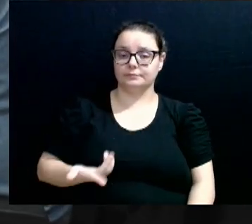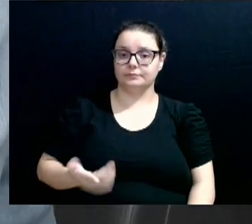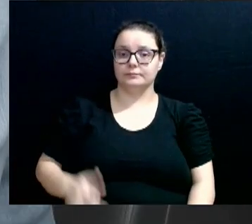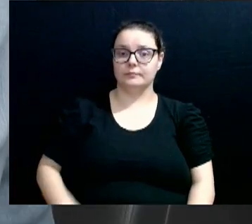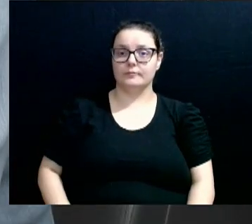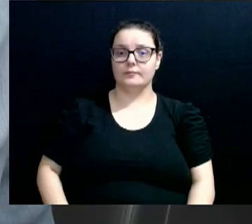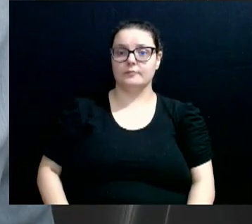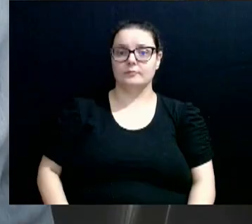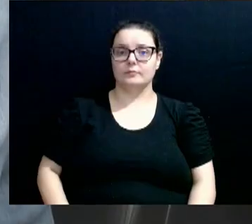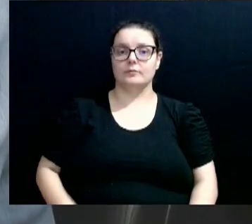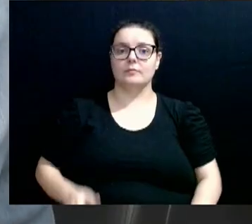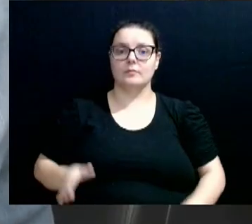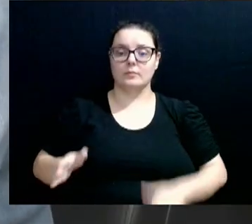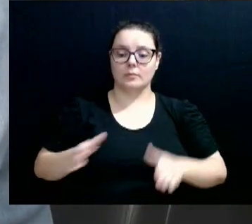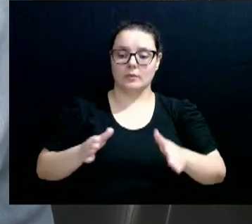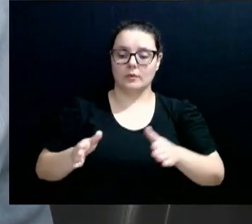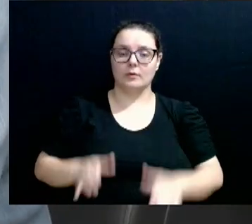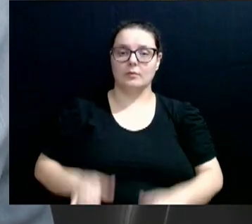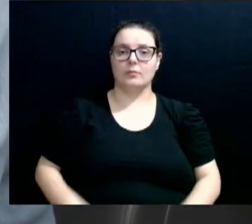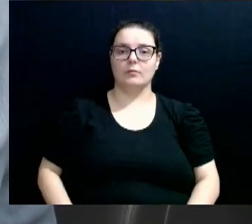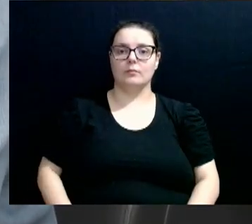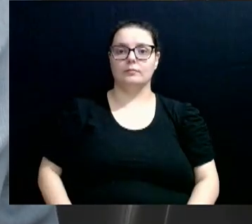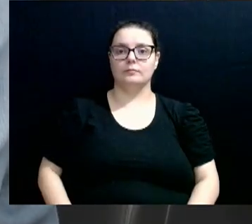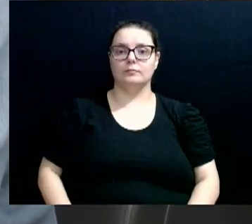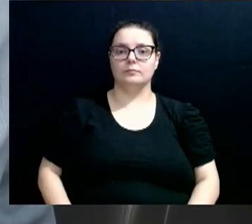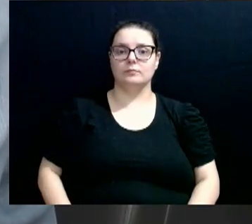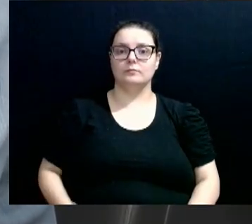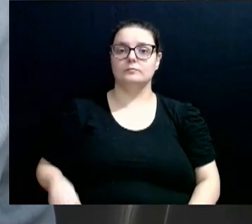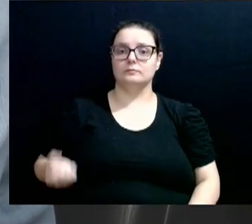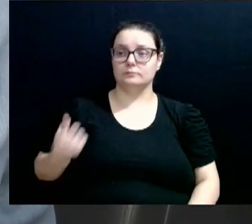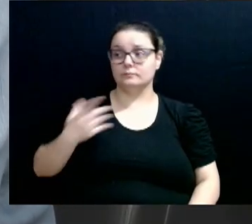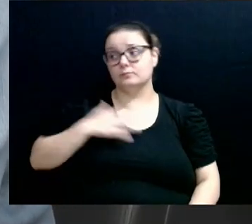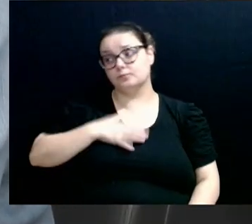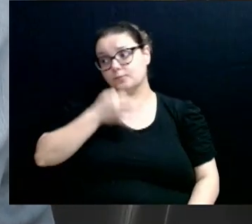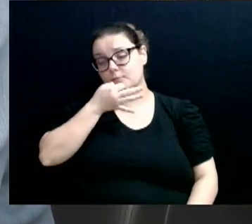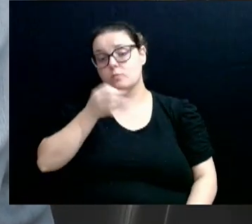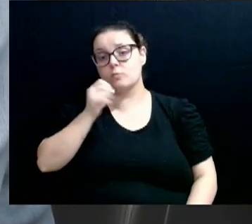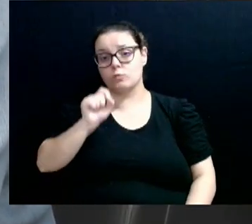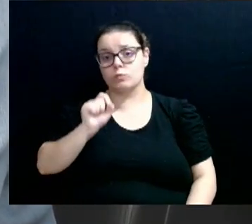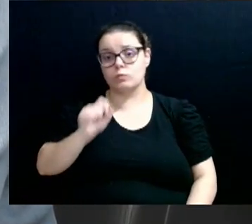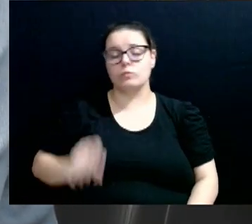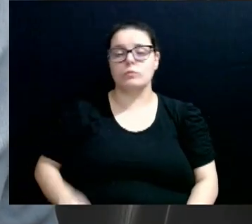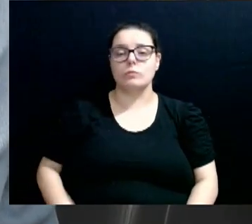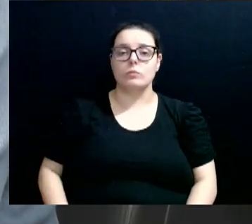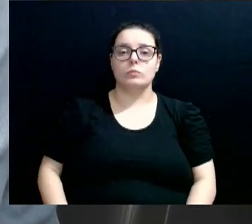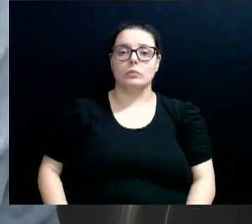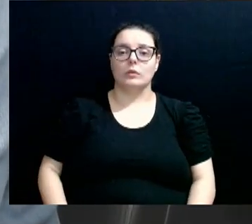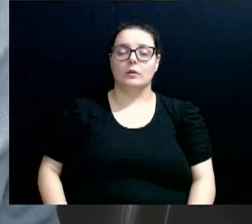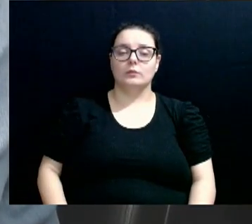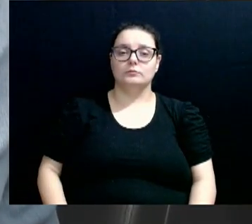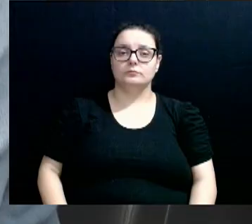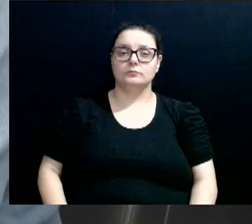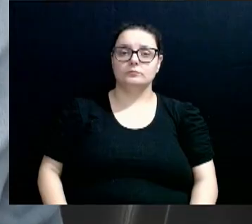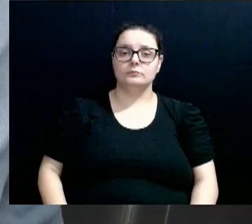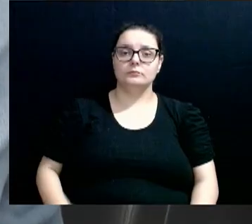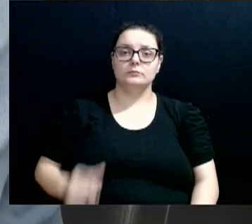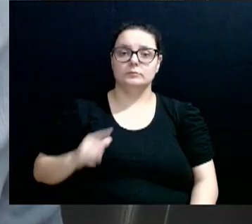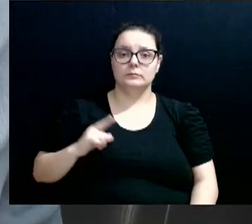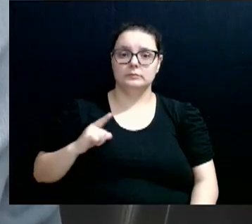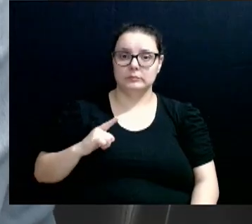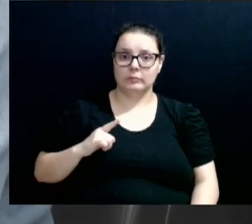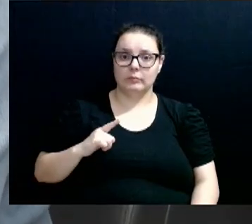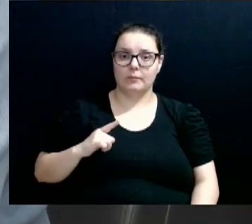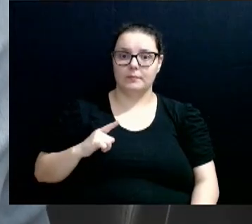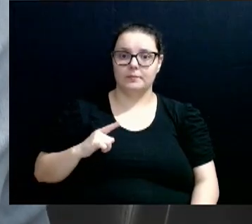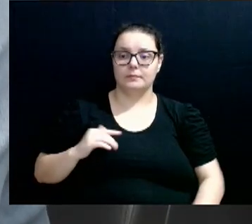fenômeno estranho, na minha opinião, que é o seguinte: a gente tem formuladores e executores de política que não